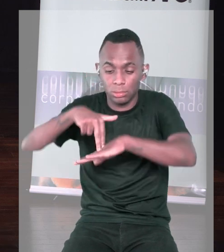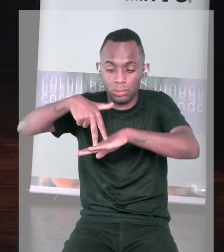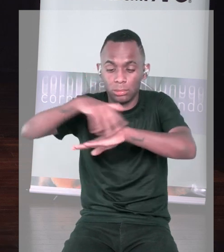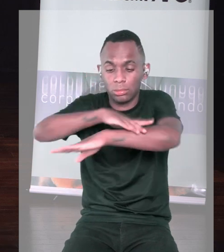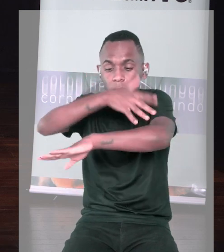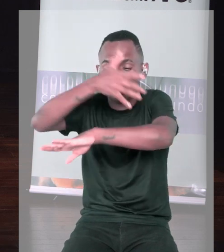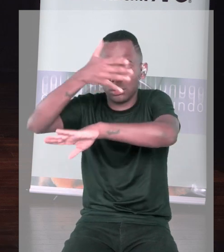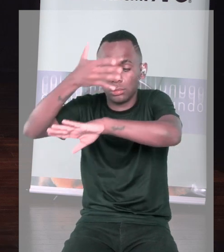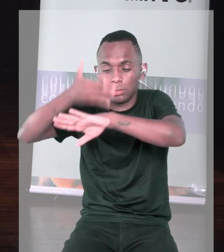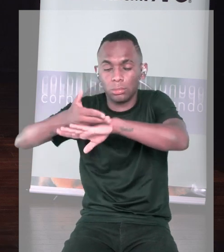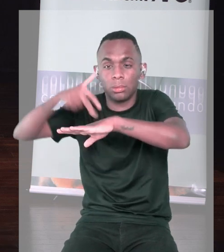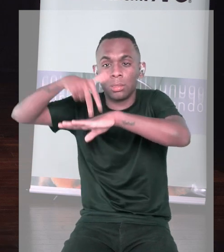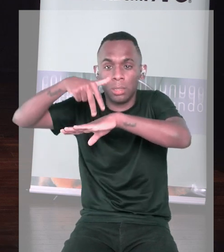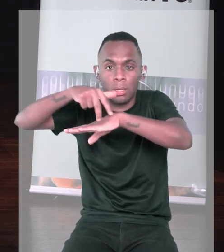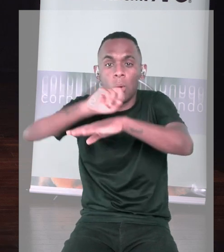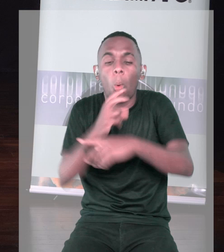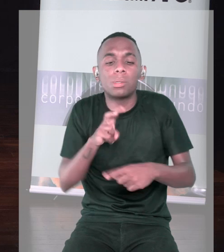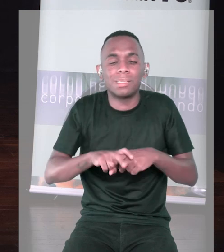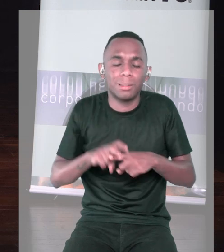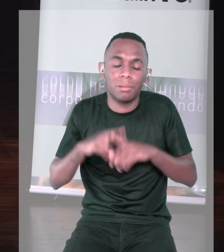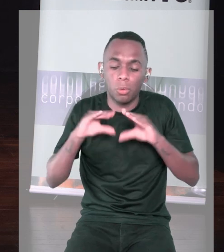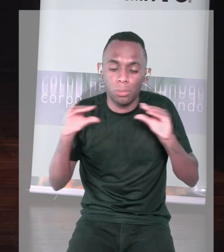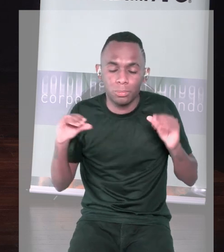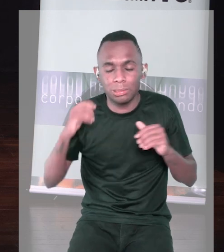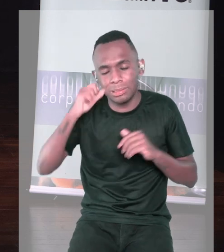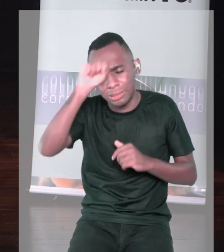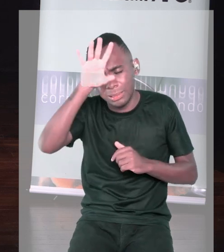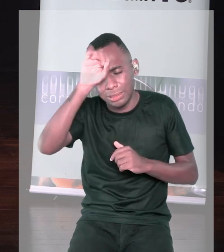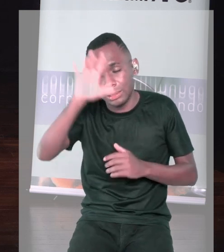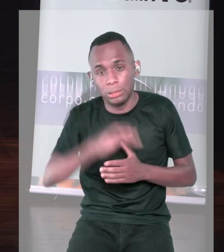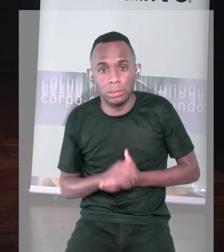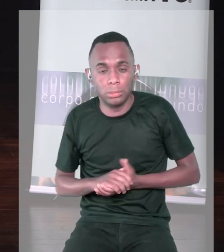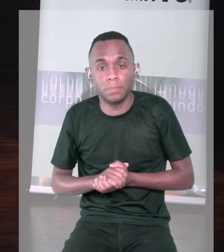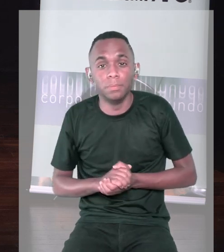de pé em uma varanda ou sentada em uma poltrona.